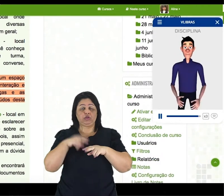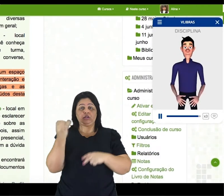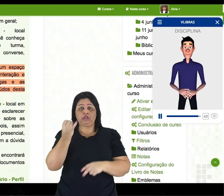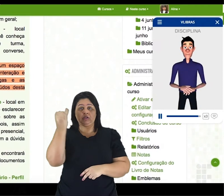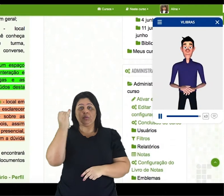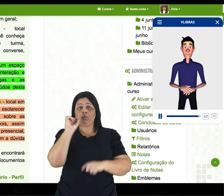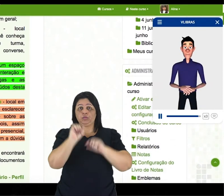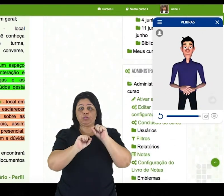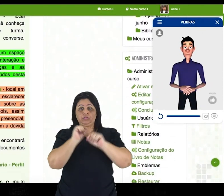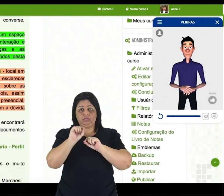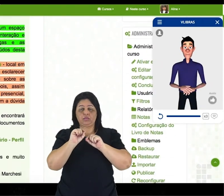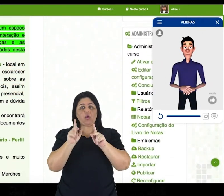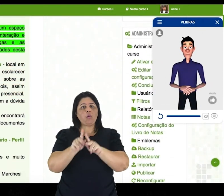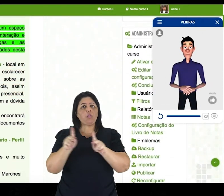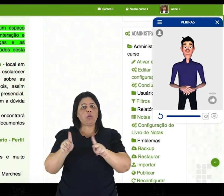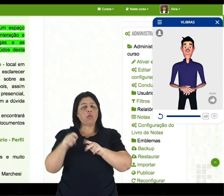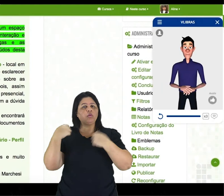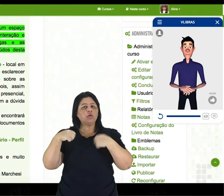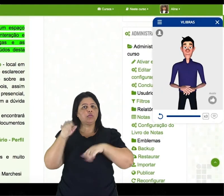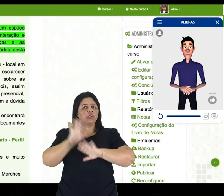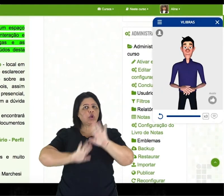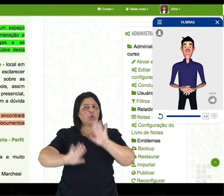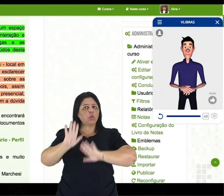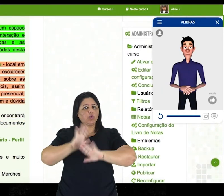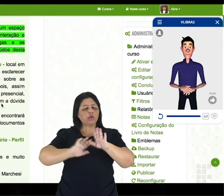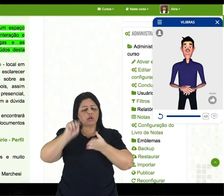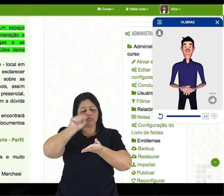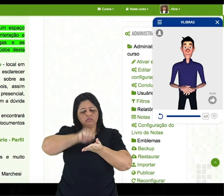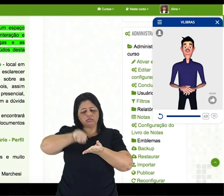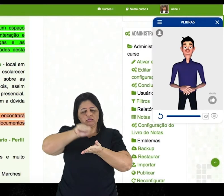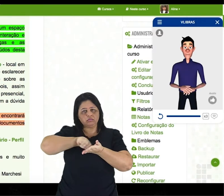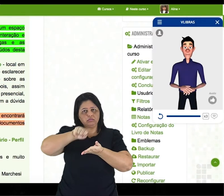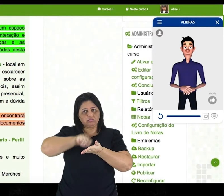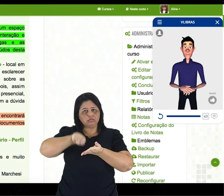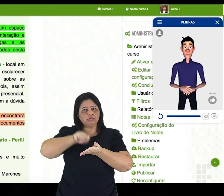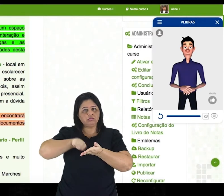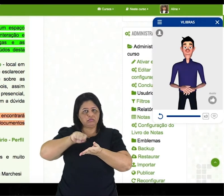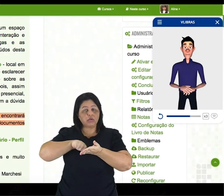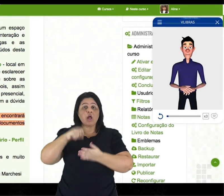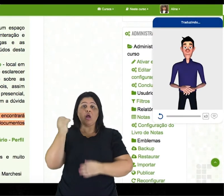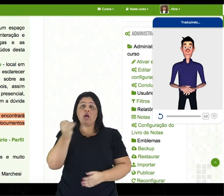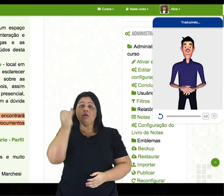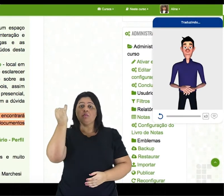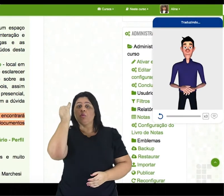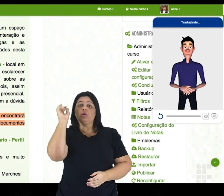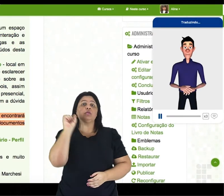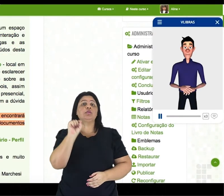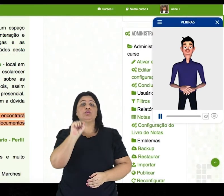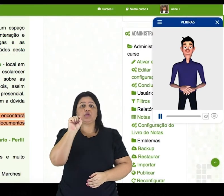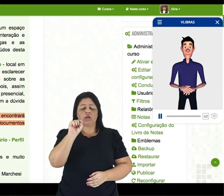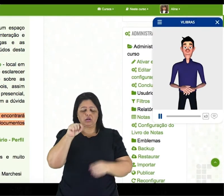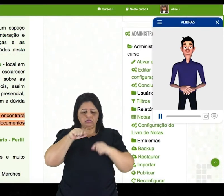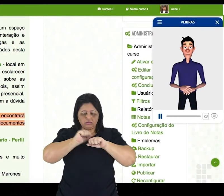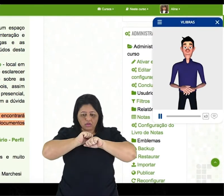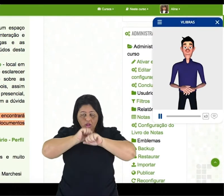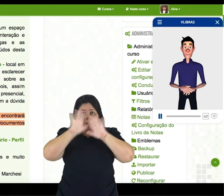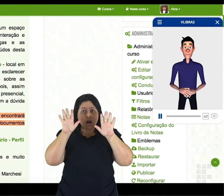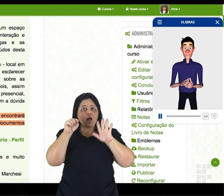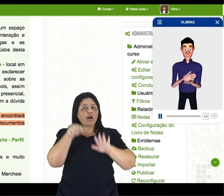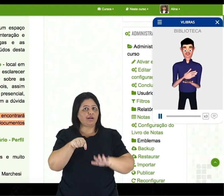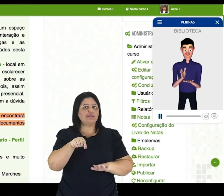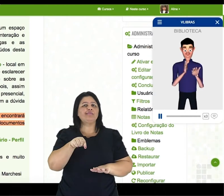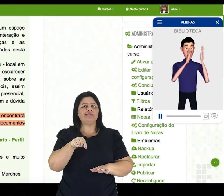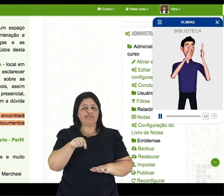E por isso é muito importante que o professor tenha cuidado com a escrita. É bastante importante